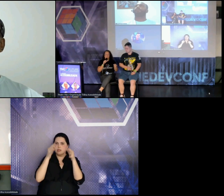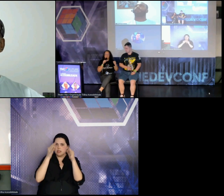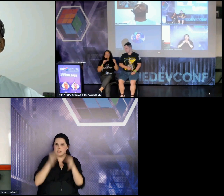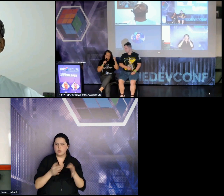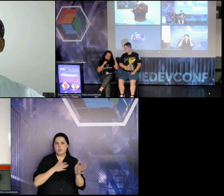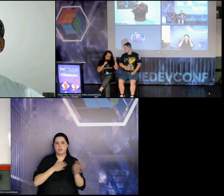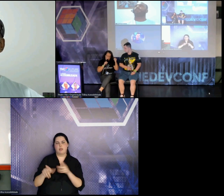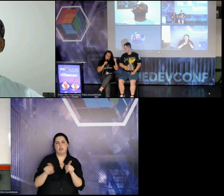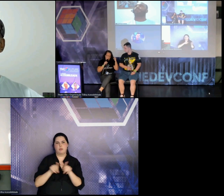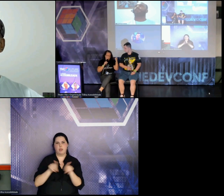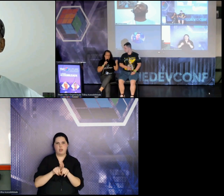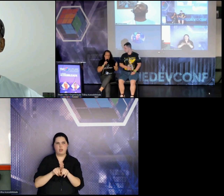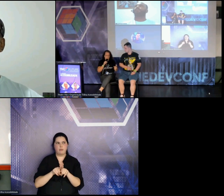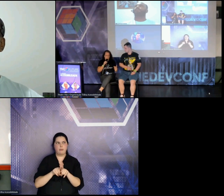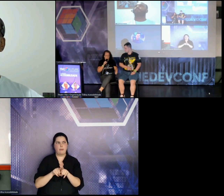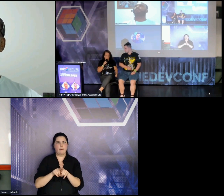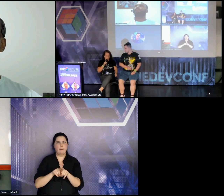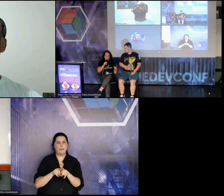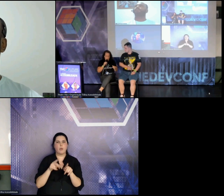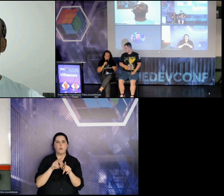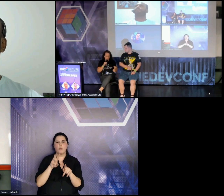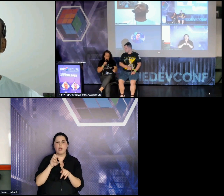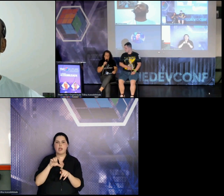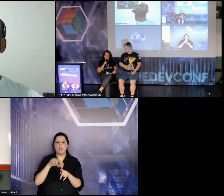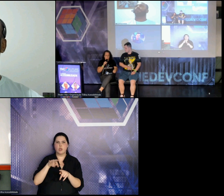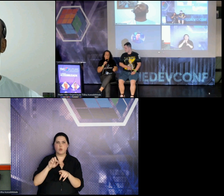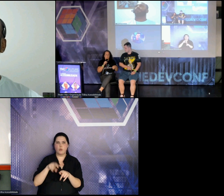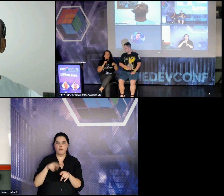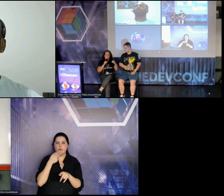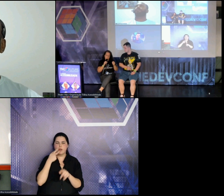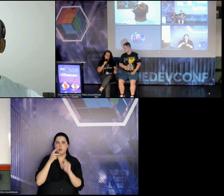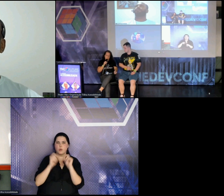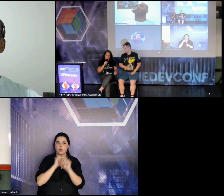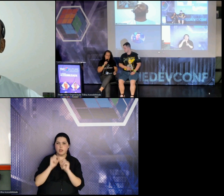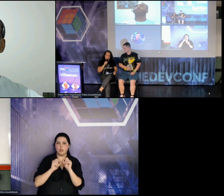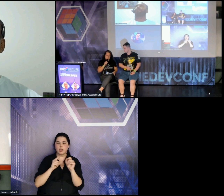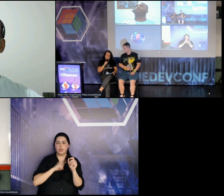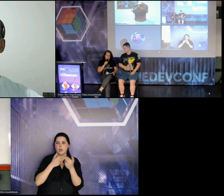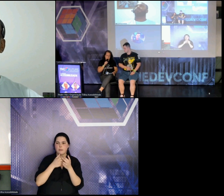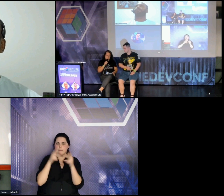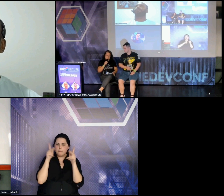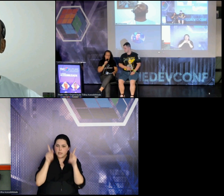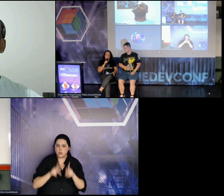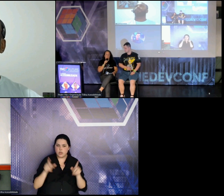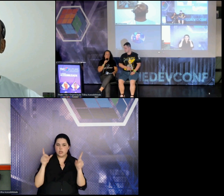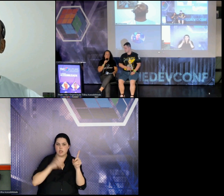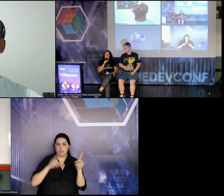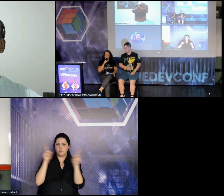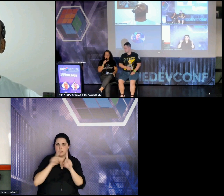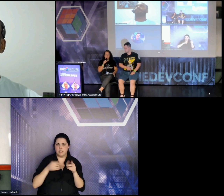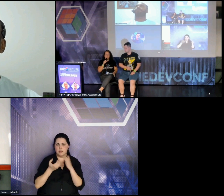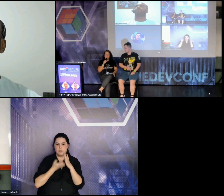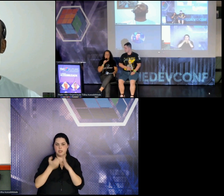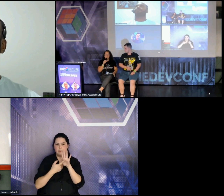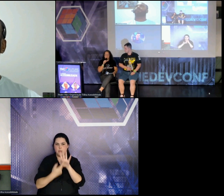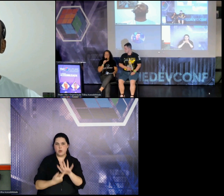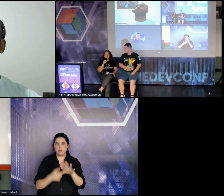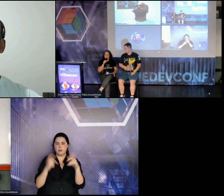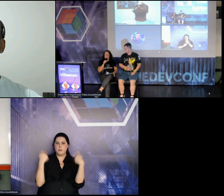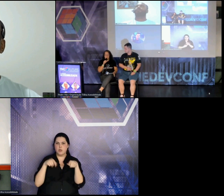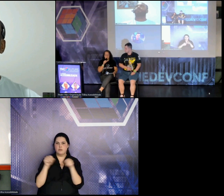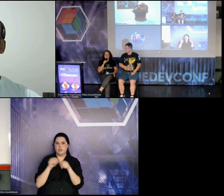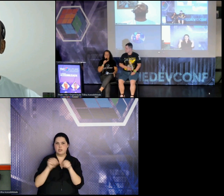acessível? Uma coisa que o Wellington falou que é muito importante. Tenha pessoas com deficiência dentro da empresa, mostre, por exemplo, que ela